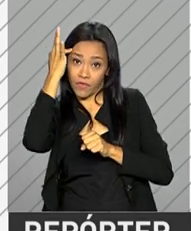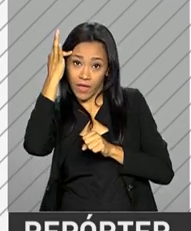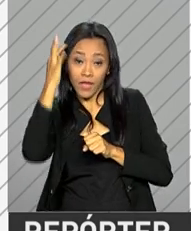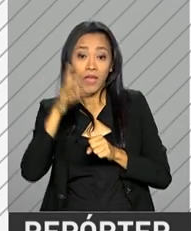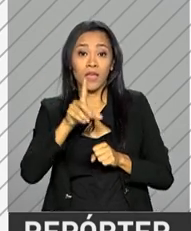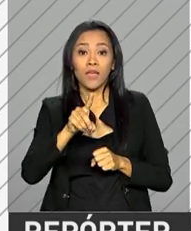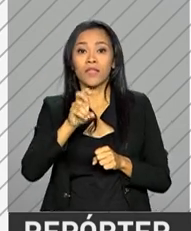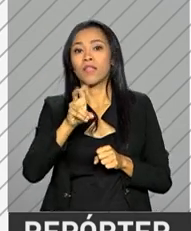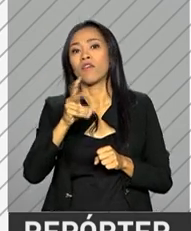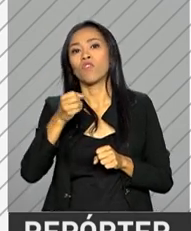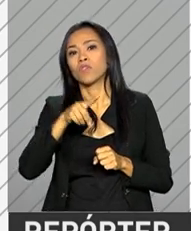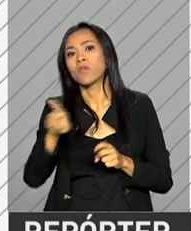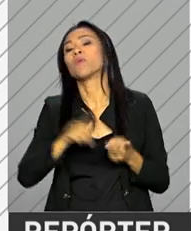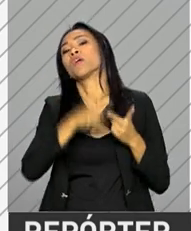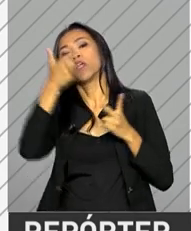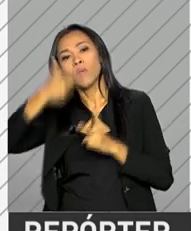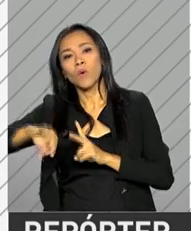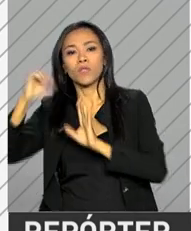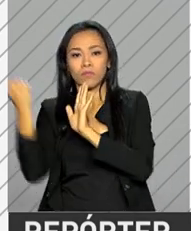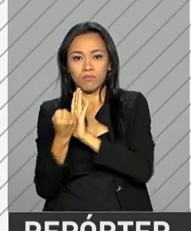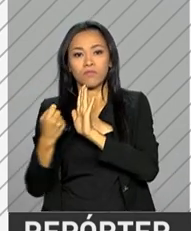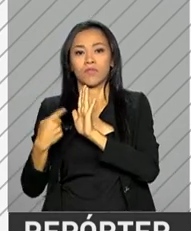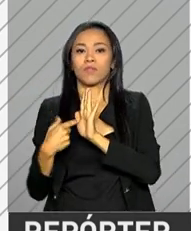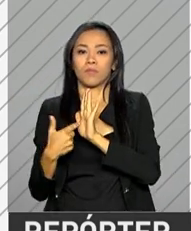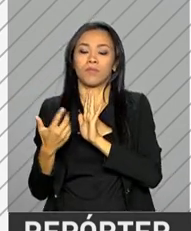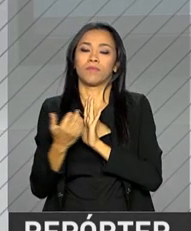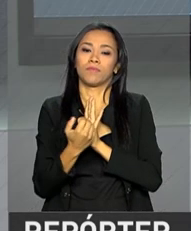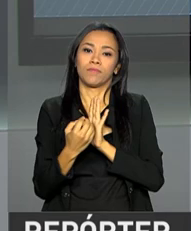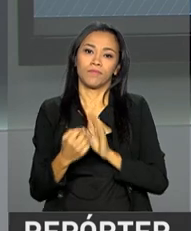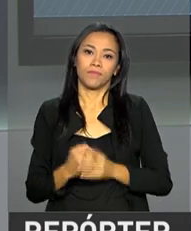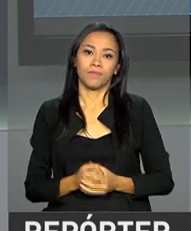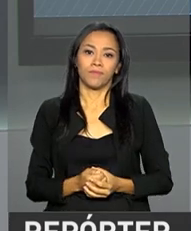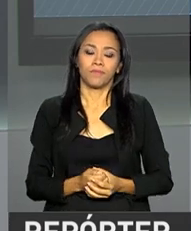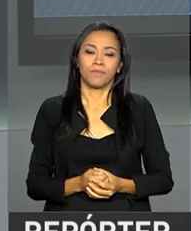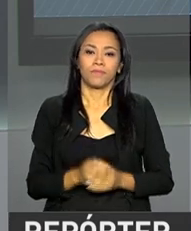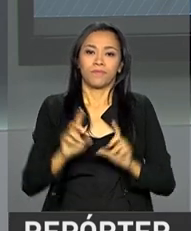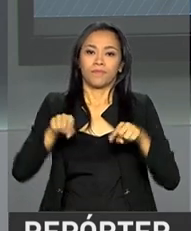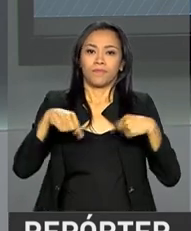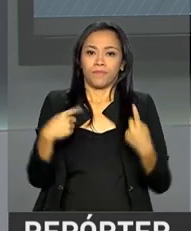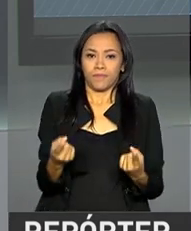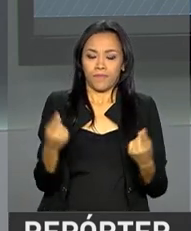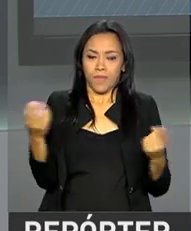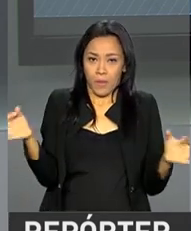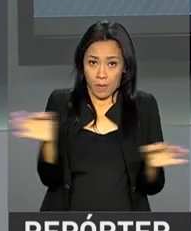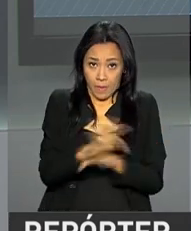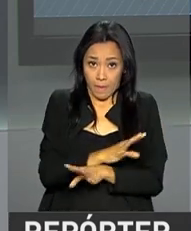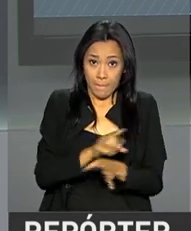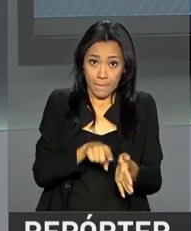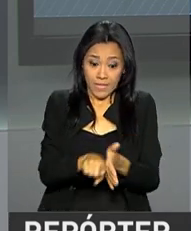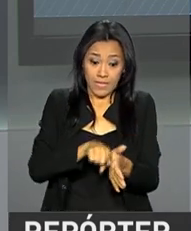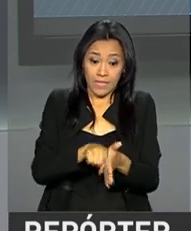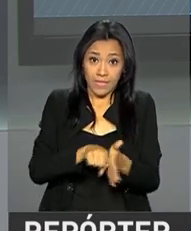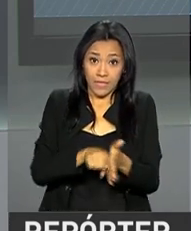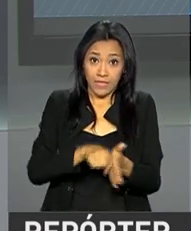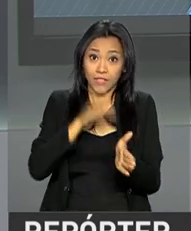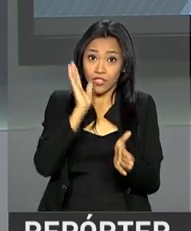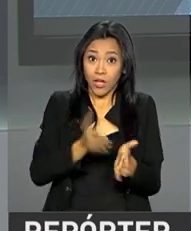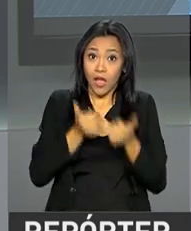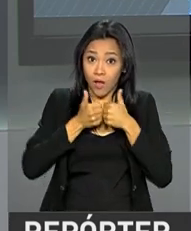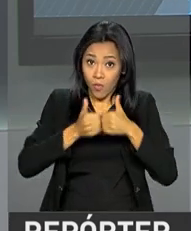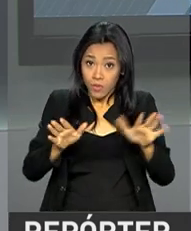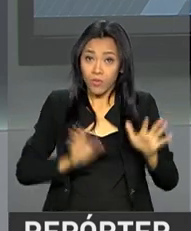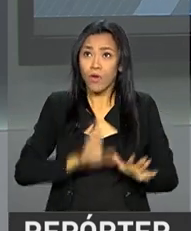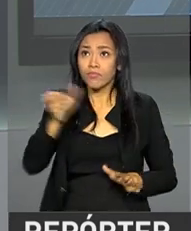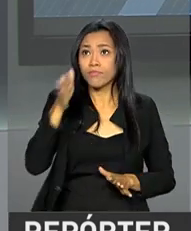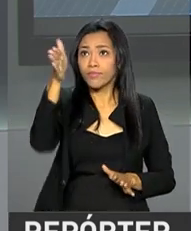jubileu 300 anos de bênçãos a mais completa pesquisa sobre o brasil rural começou na primeira